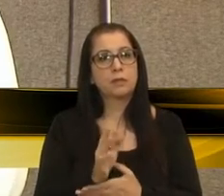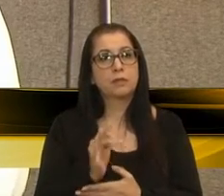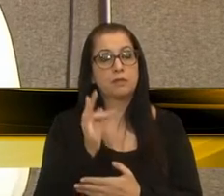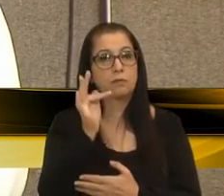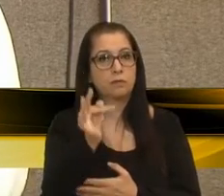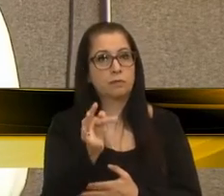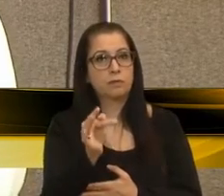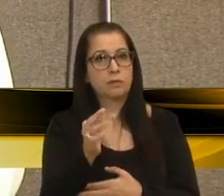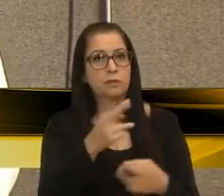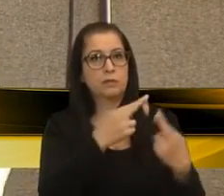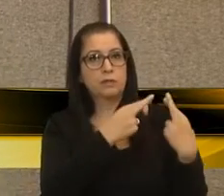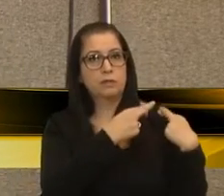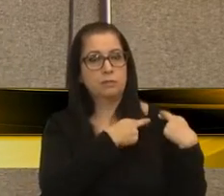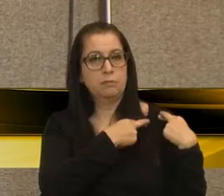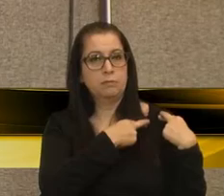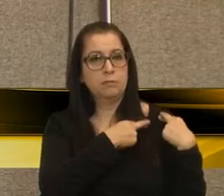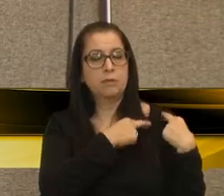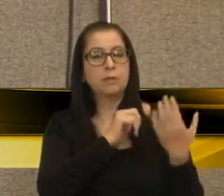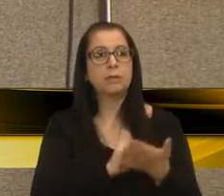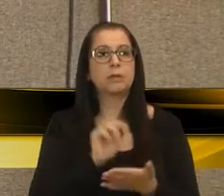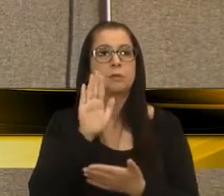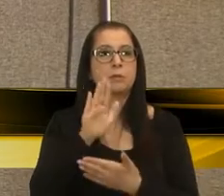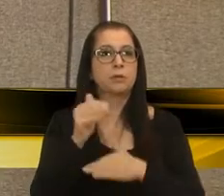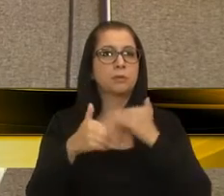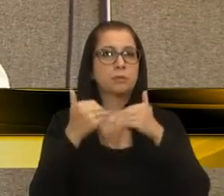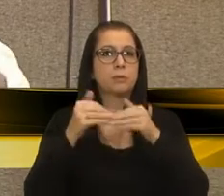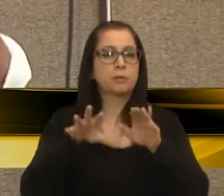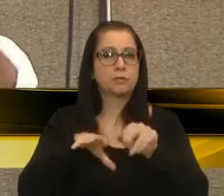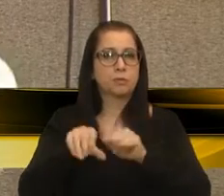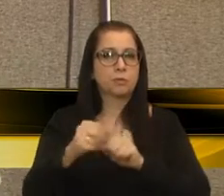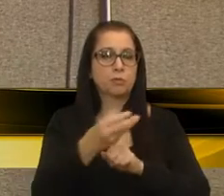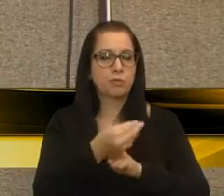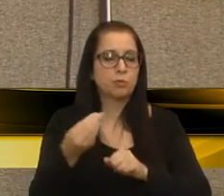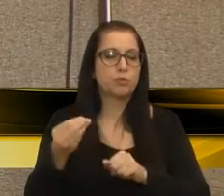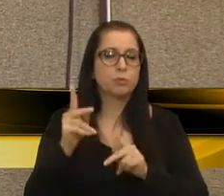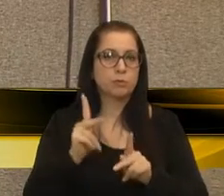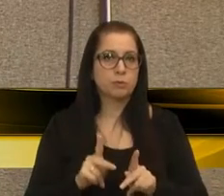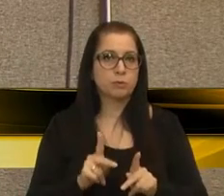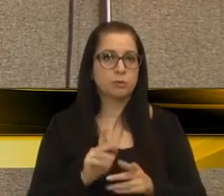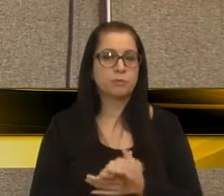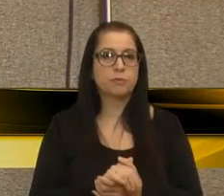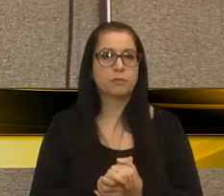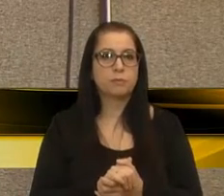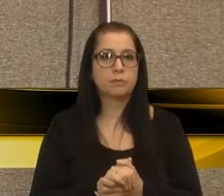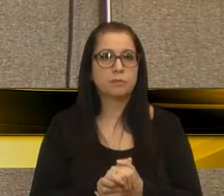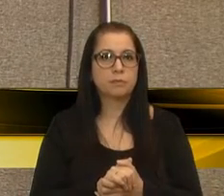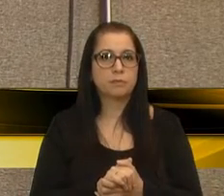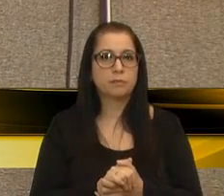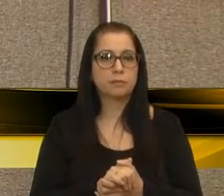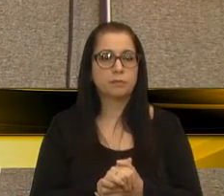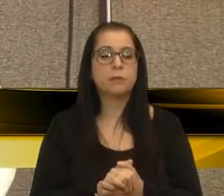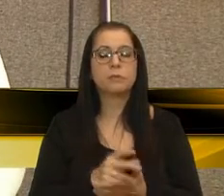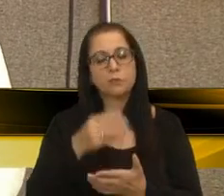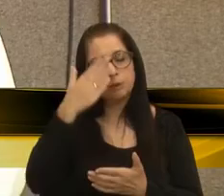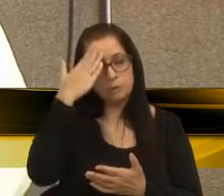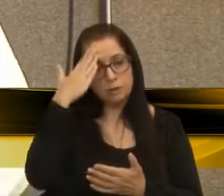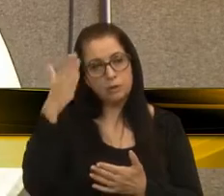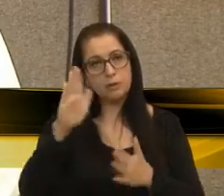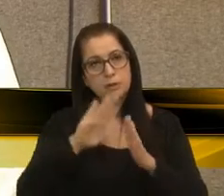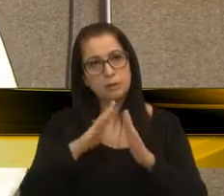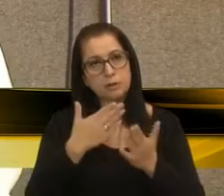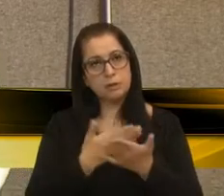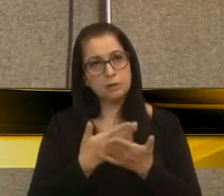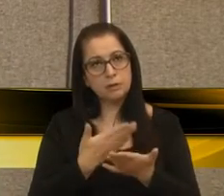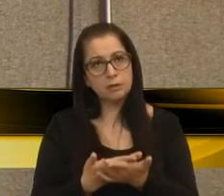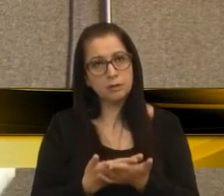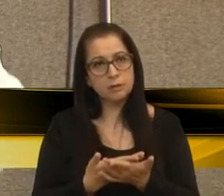a responsável pelo crescimento, pela formação de muitos e muitas pessoas. Então, muito obrigado à escola Melvin